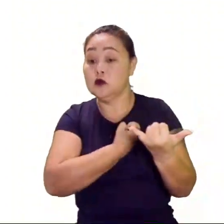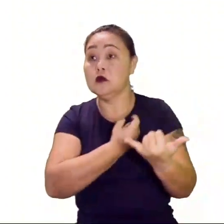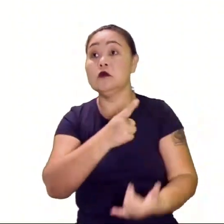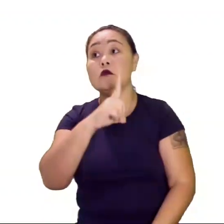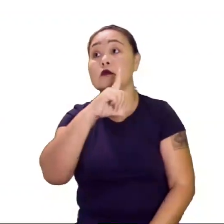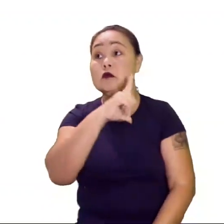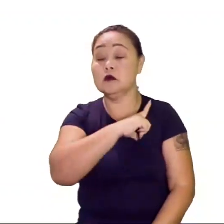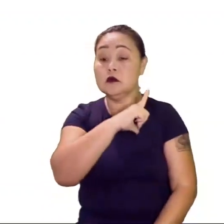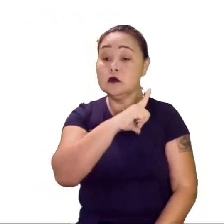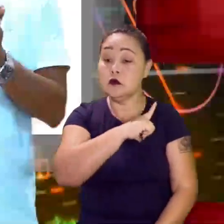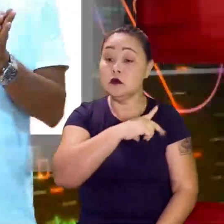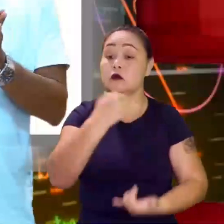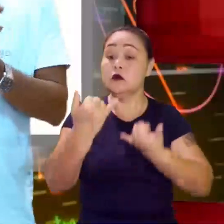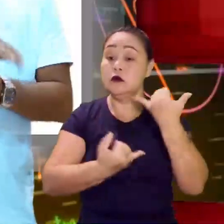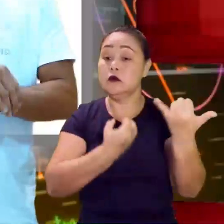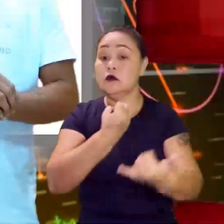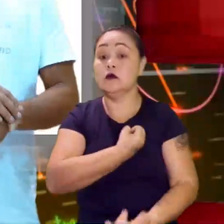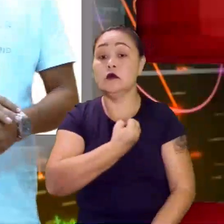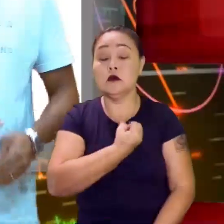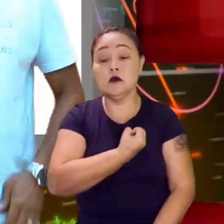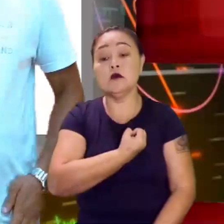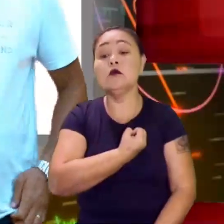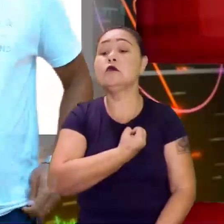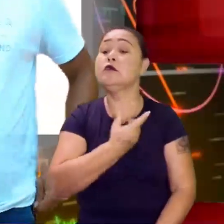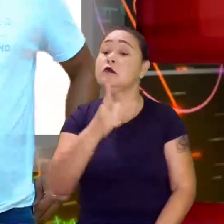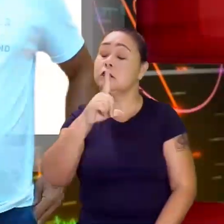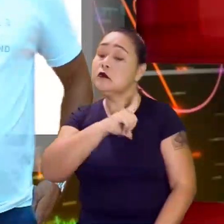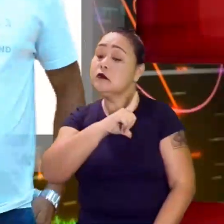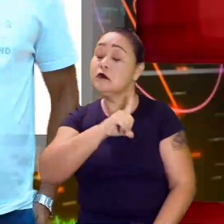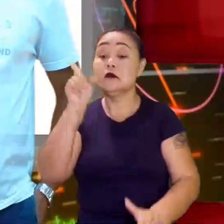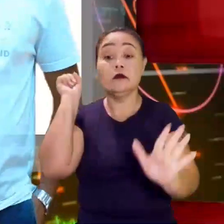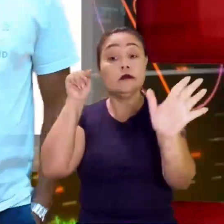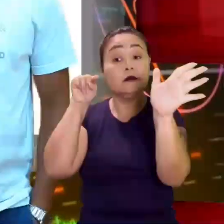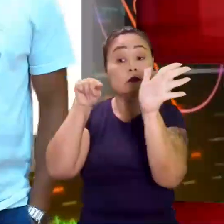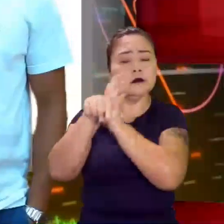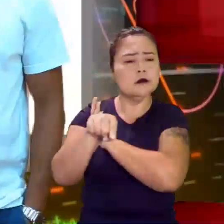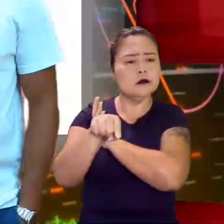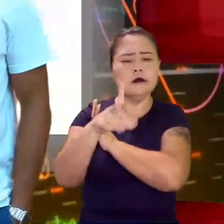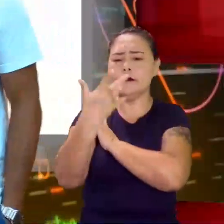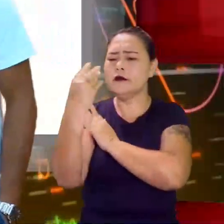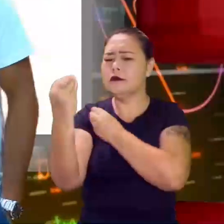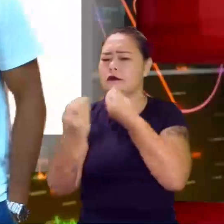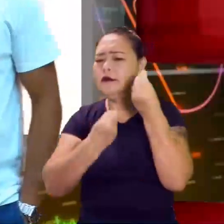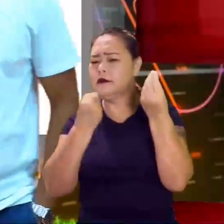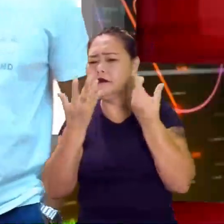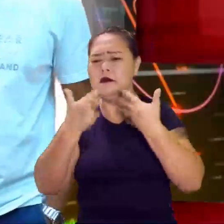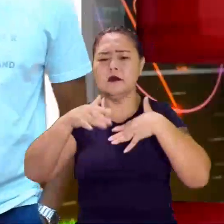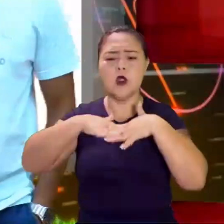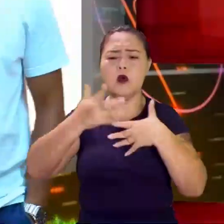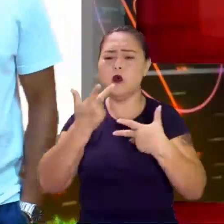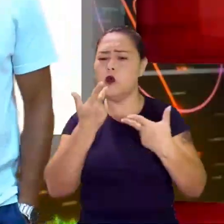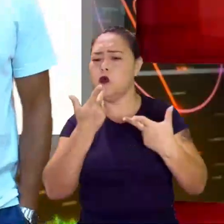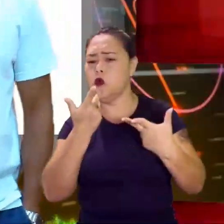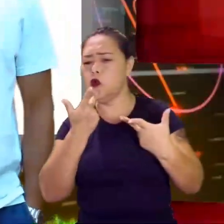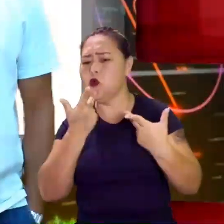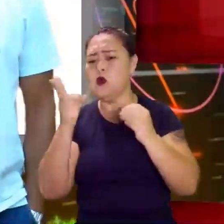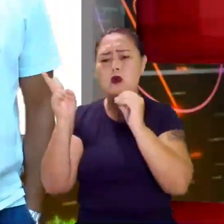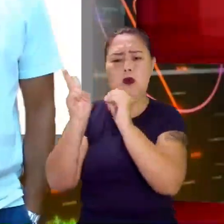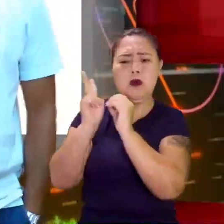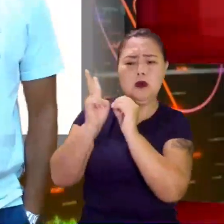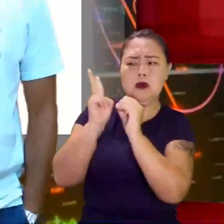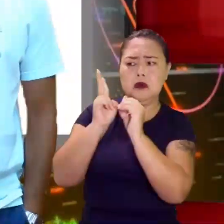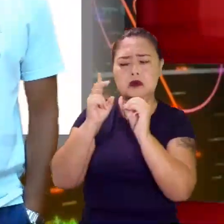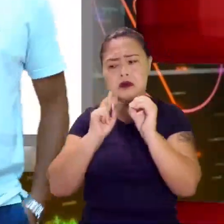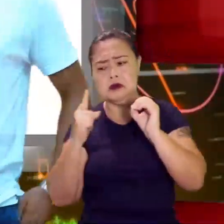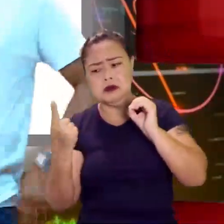gente tem o Brincando com os Números aí. No Brincando com os Números, a pergunta era o que o matemático falou para o